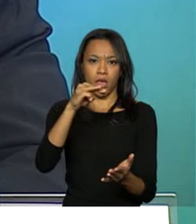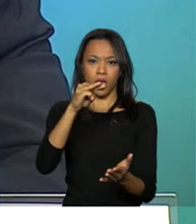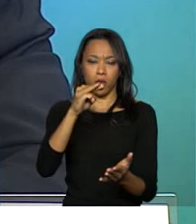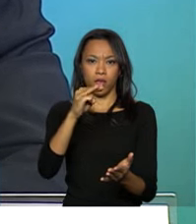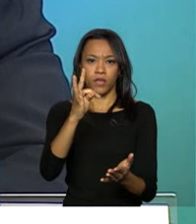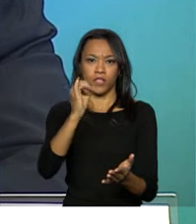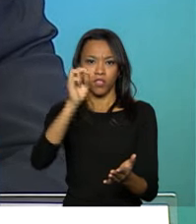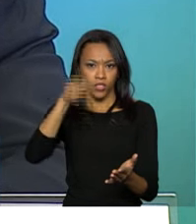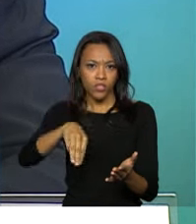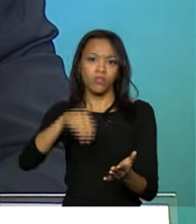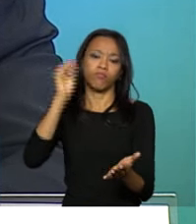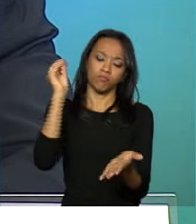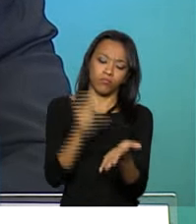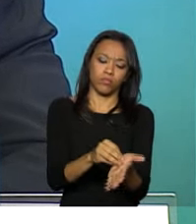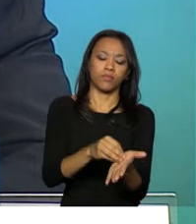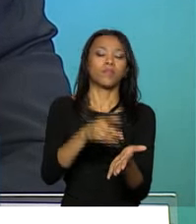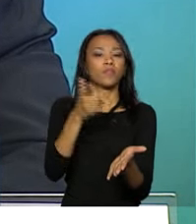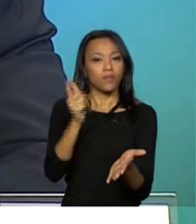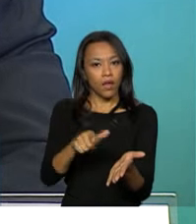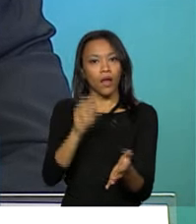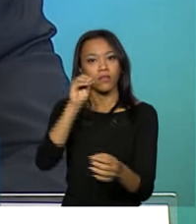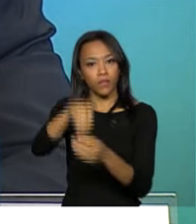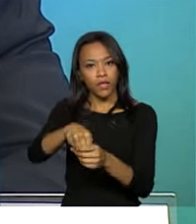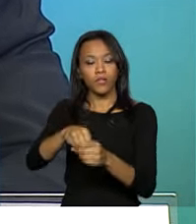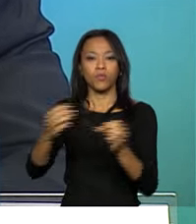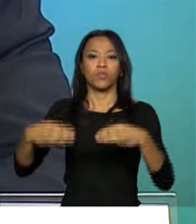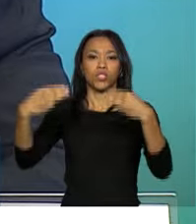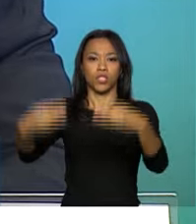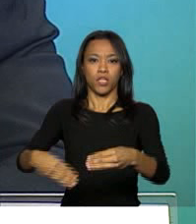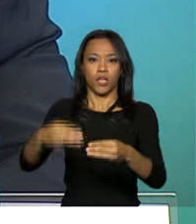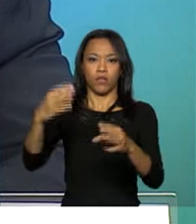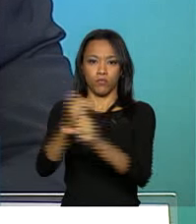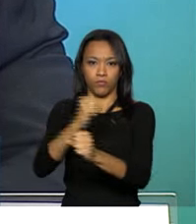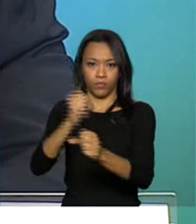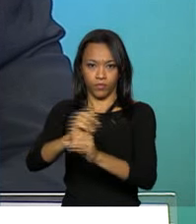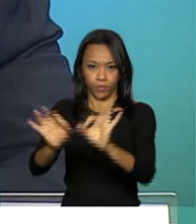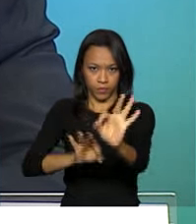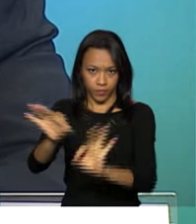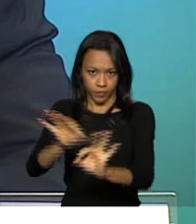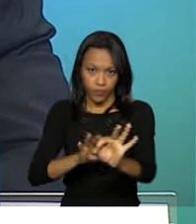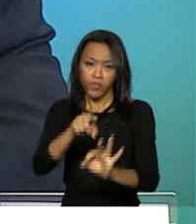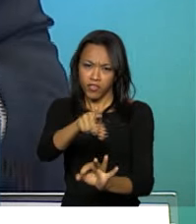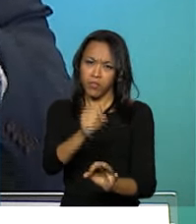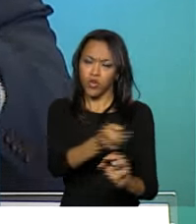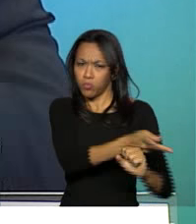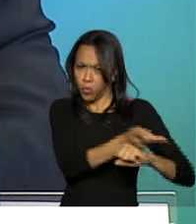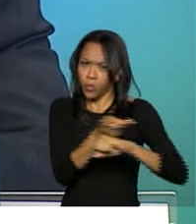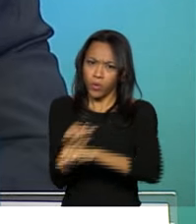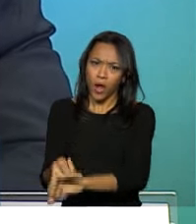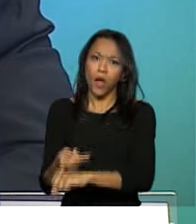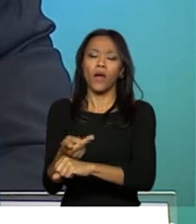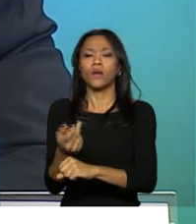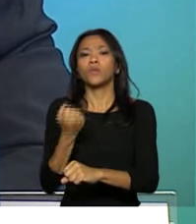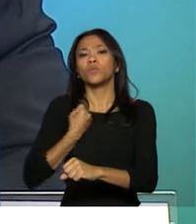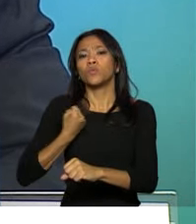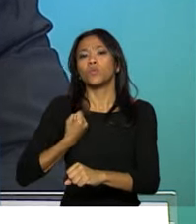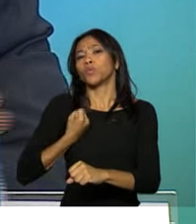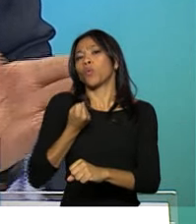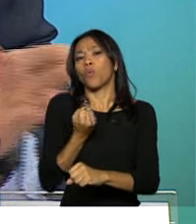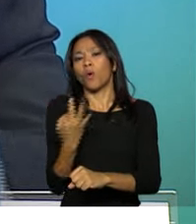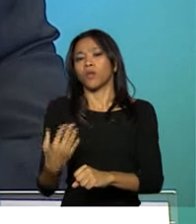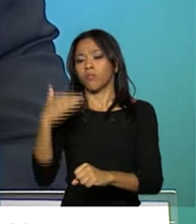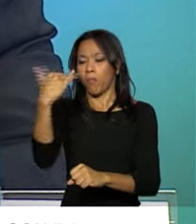boletim de pessoal está na página do Ministério do planejamento e a minha Assessoria pode te dizer qual é a tabela tem exatamente ali o número de carros